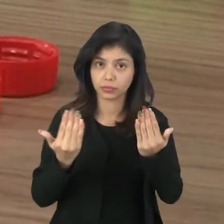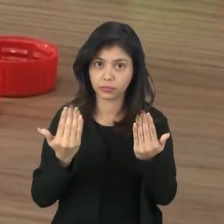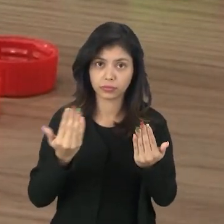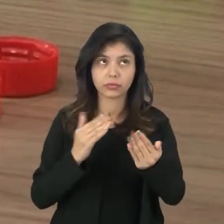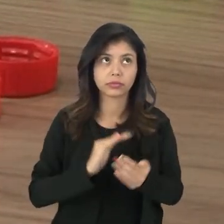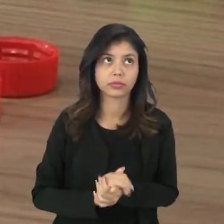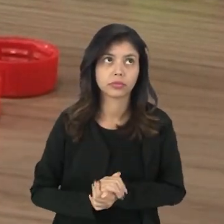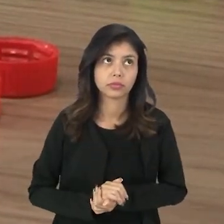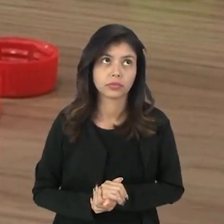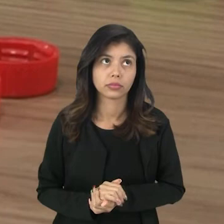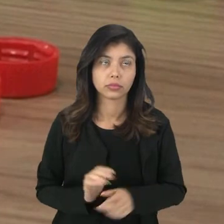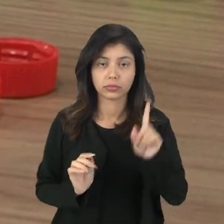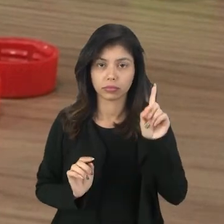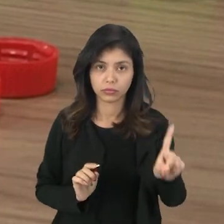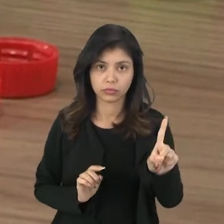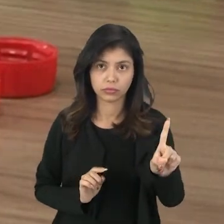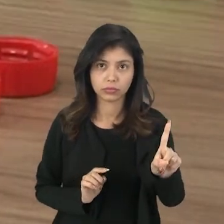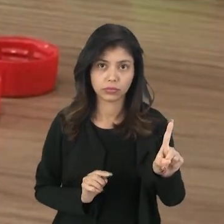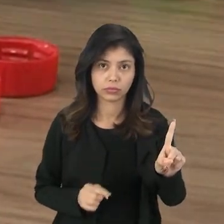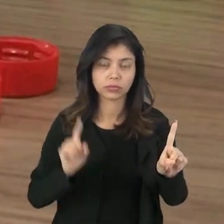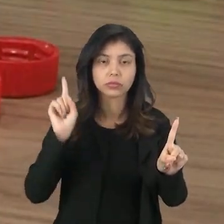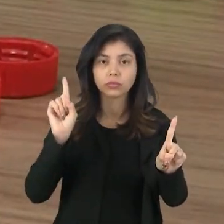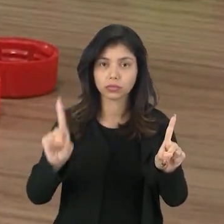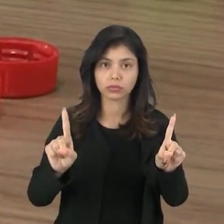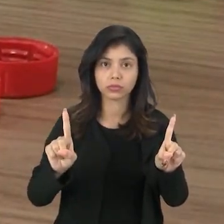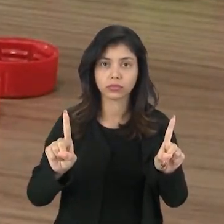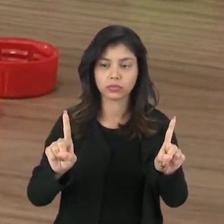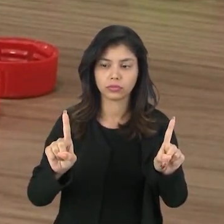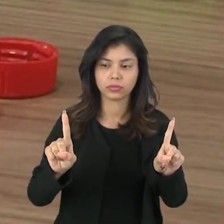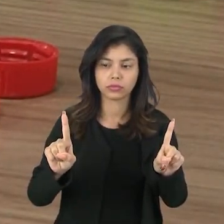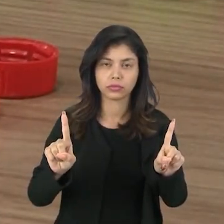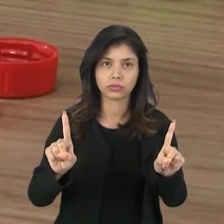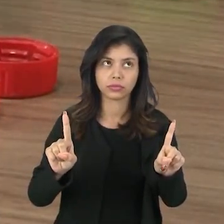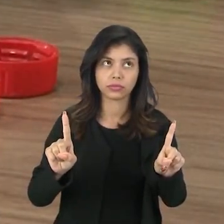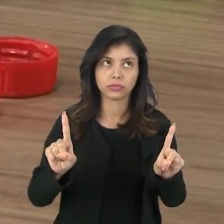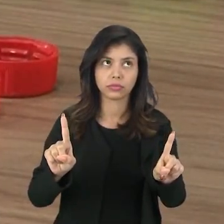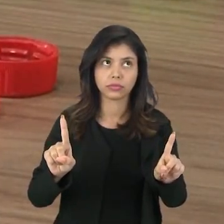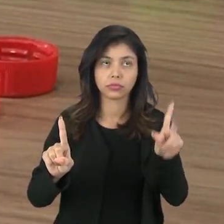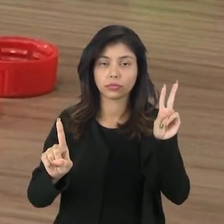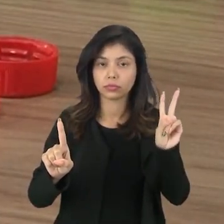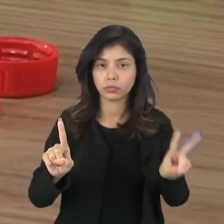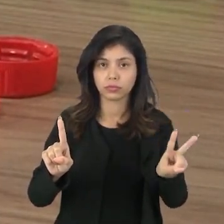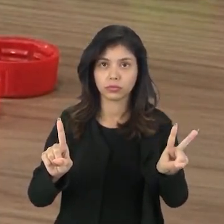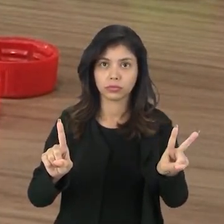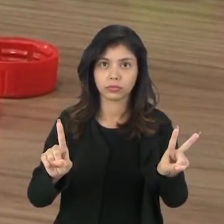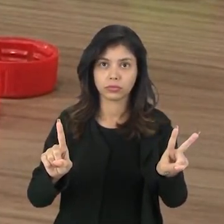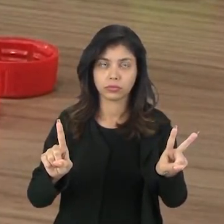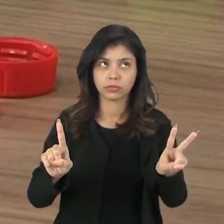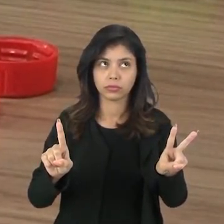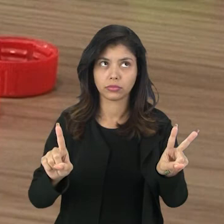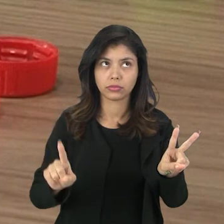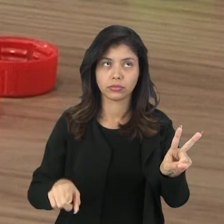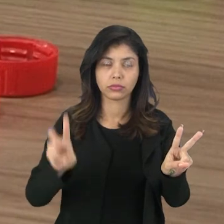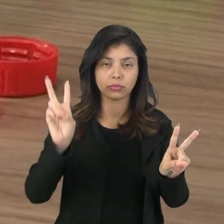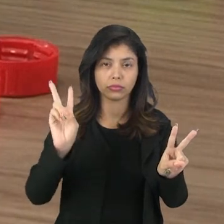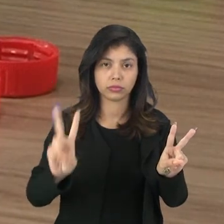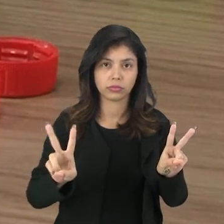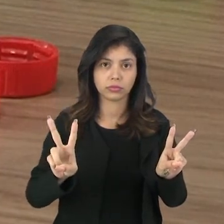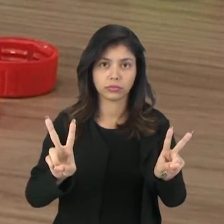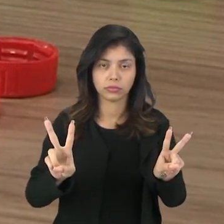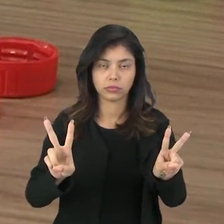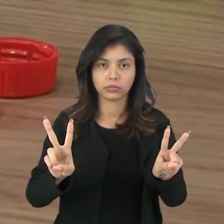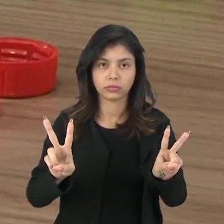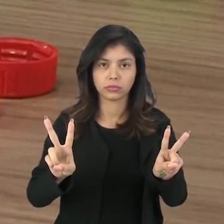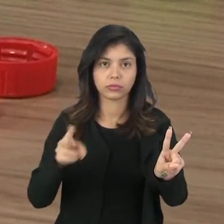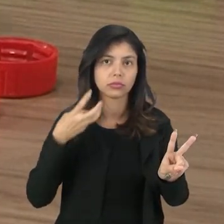correspondência. Então, vamos lá. 1 voto do Cascão, 1 voto da Magali, 1 voto do Cascão